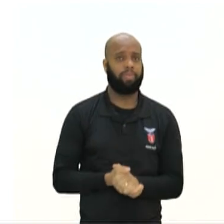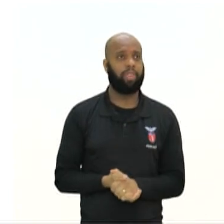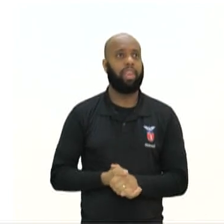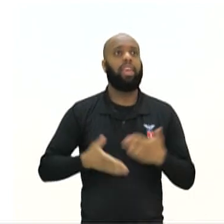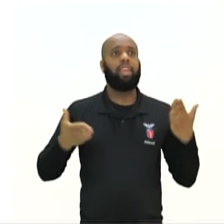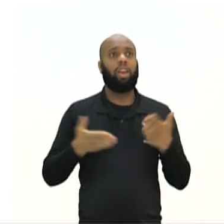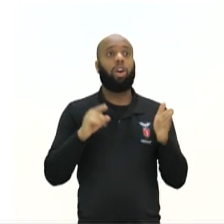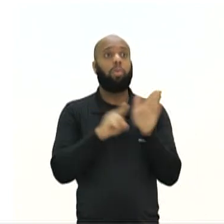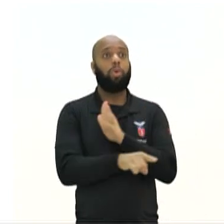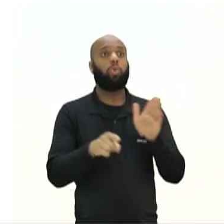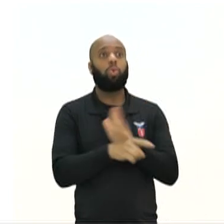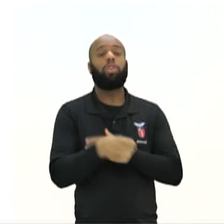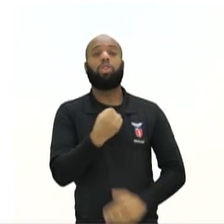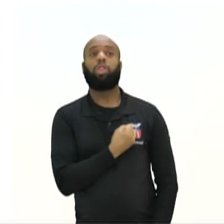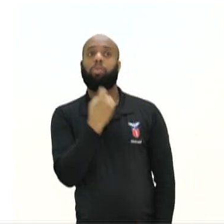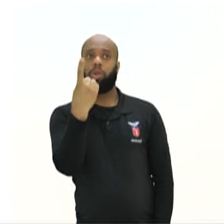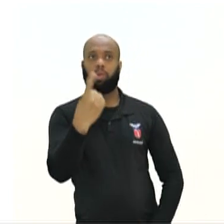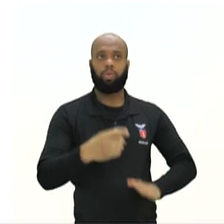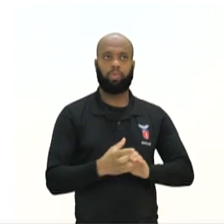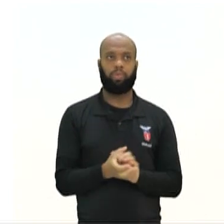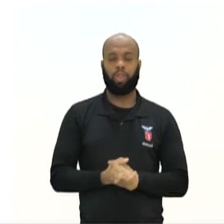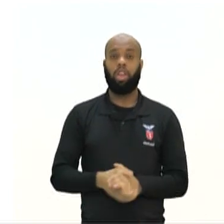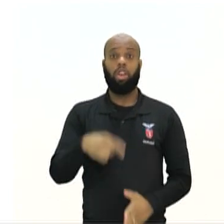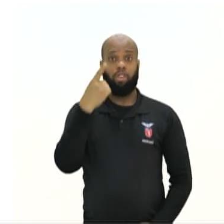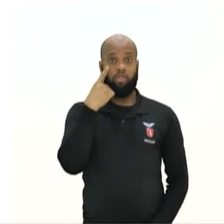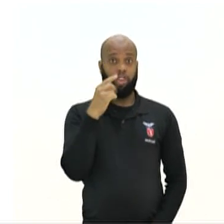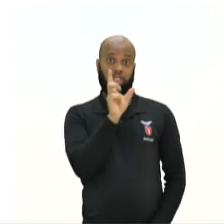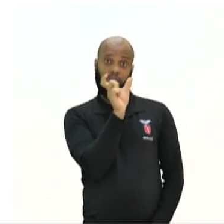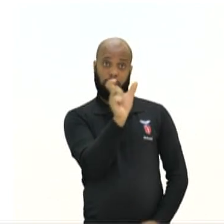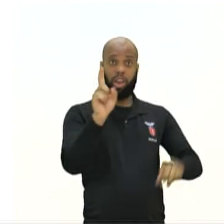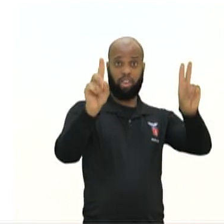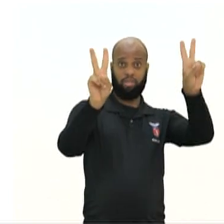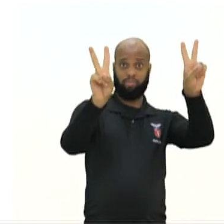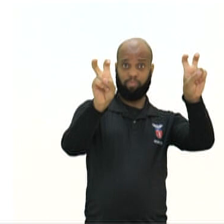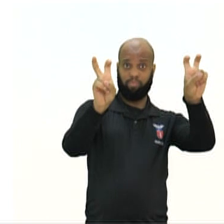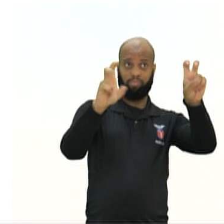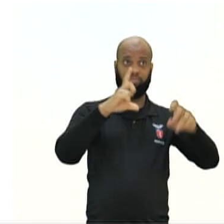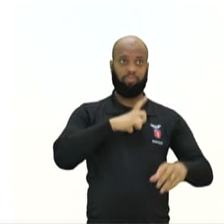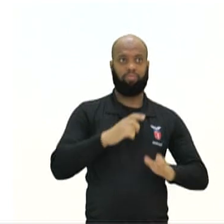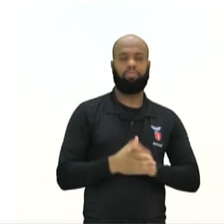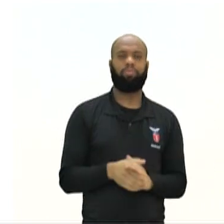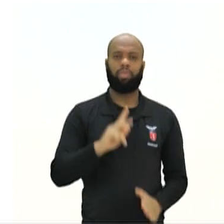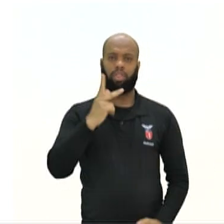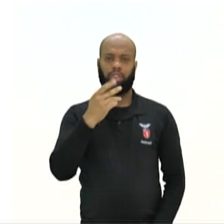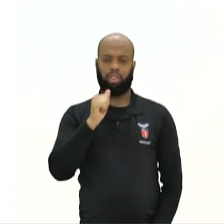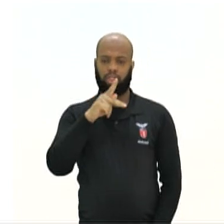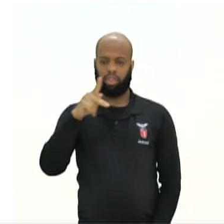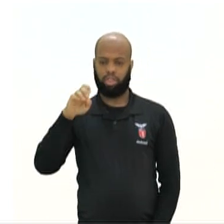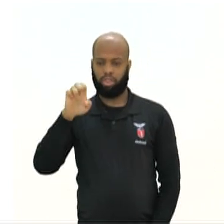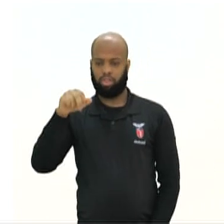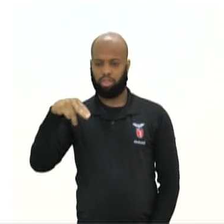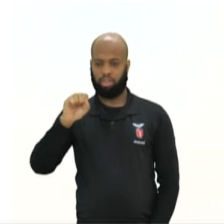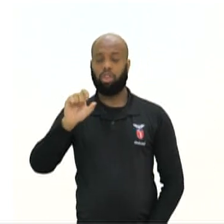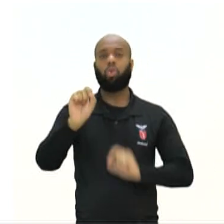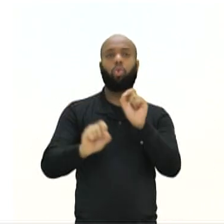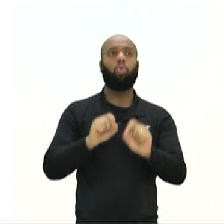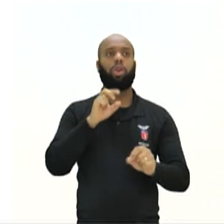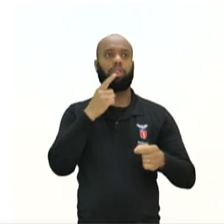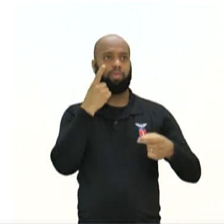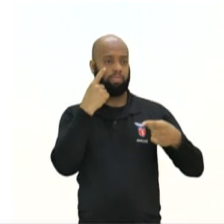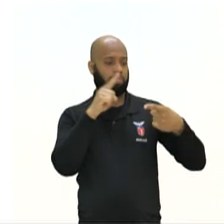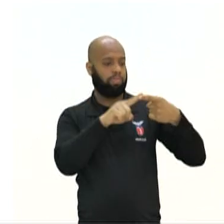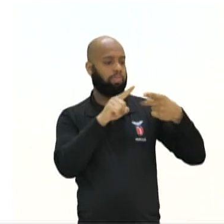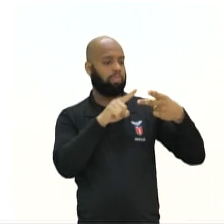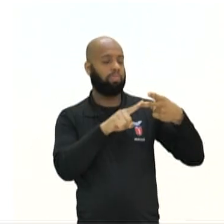aqui na número 1. Happens is the same as. A palavra happens, qual das duas alternativas aqui, A ou